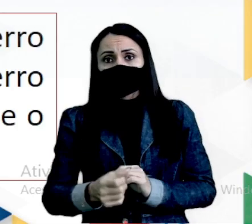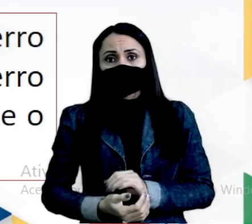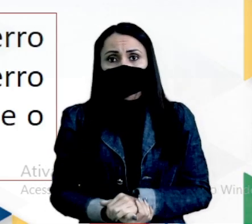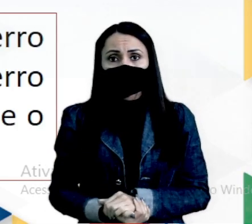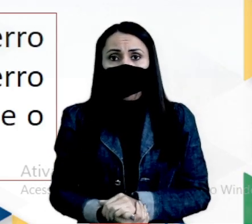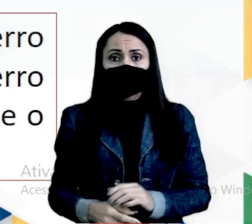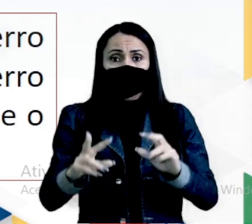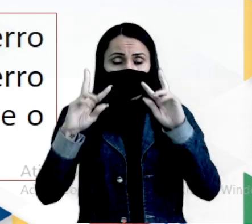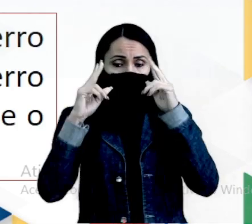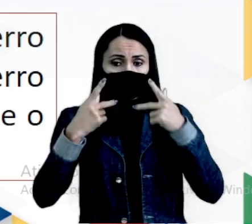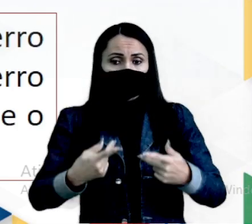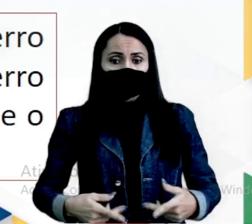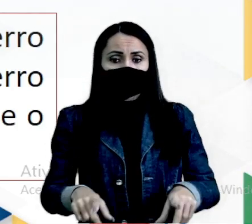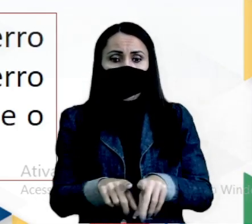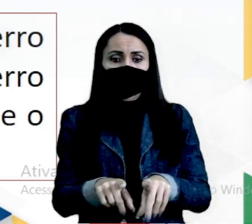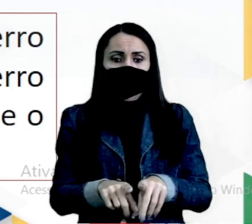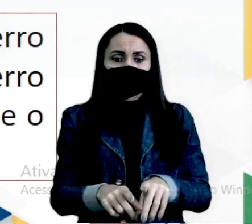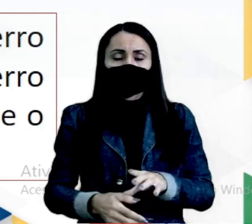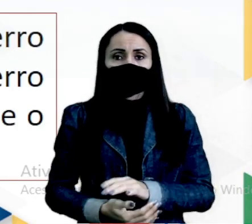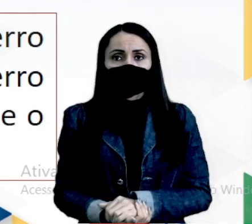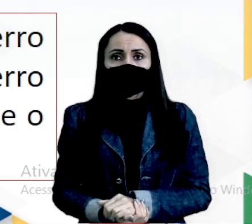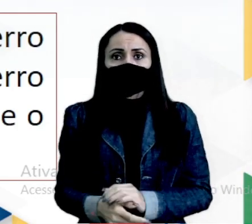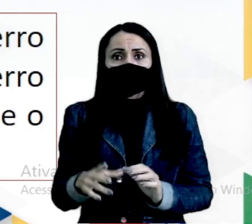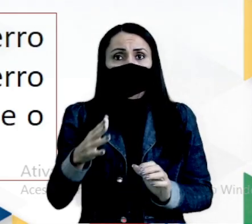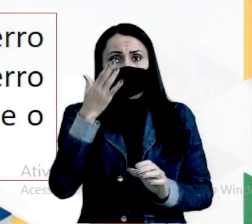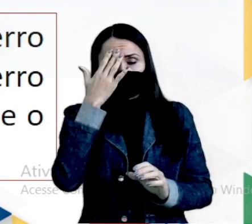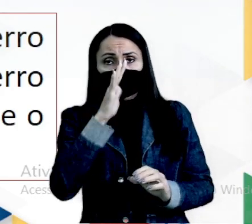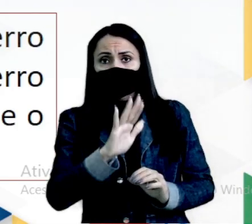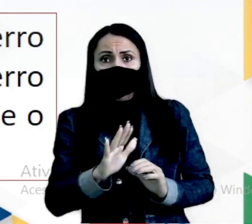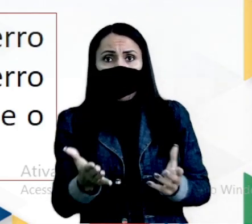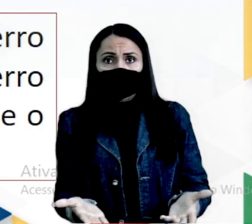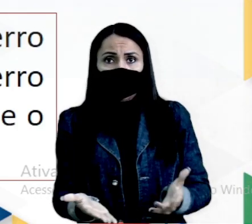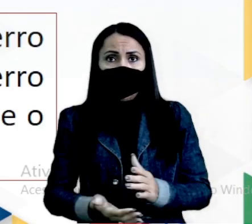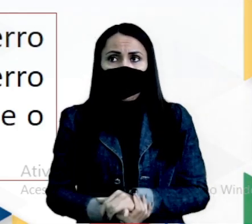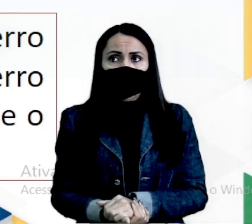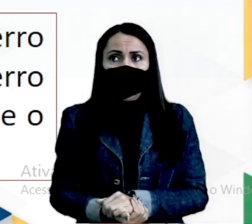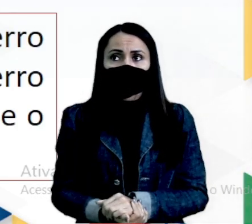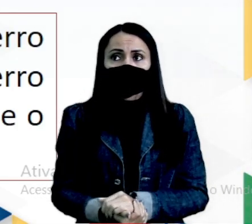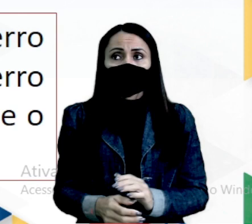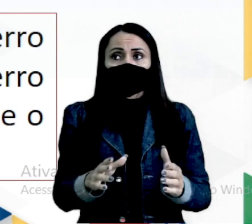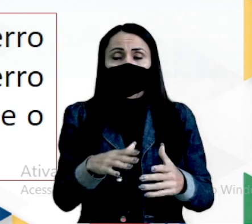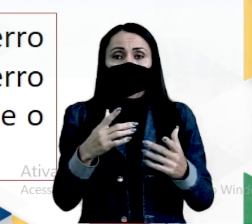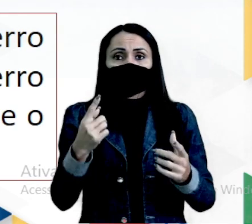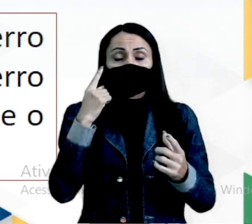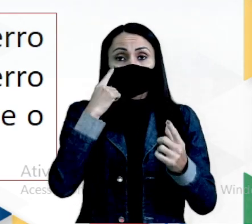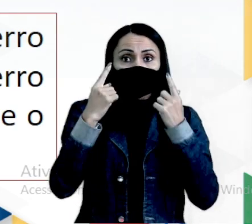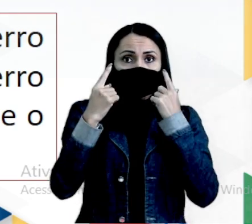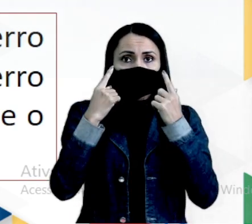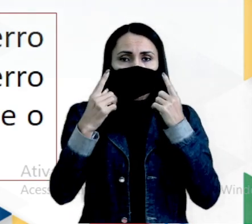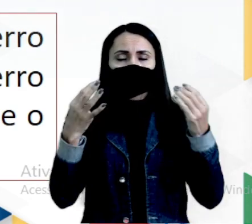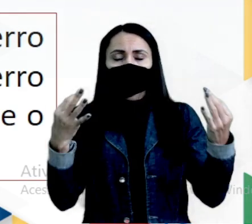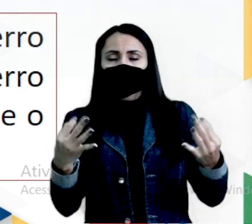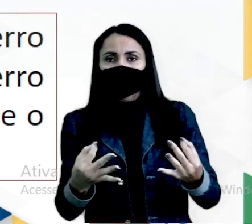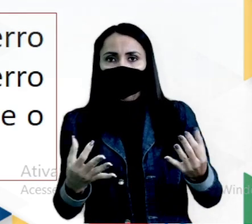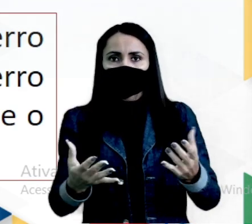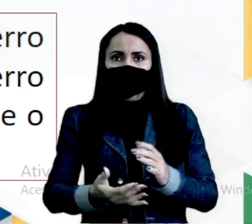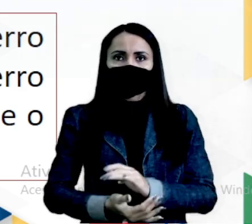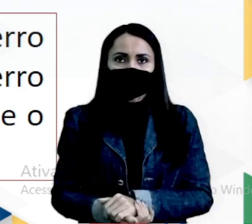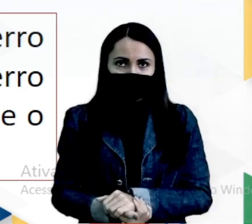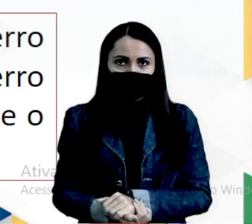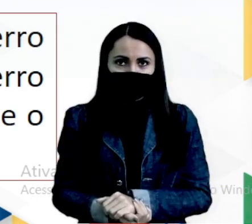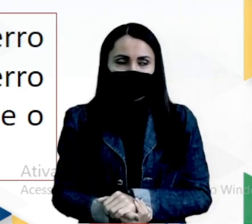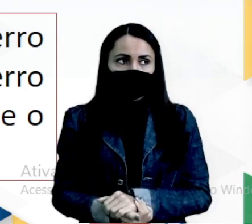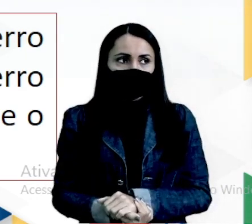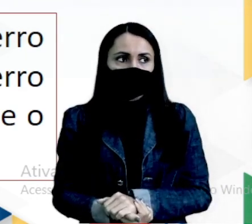Falhas humanas na medição, que você não sabia, né? Para medir, você tem que saber qual é o teu olho perfeito para medir, chama olho